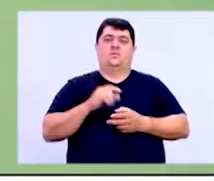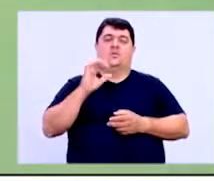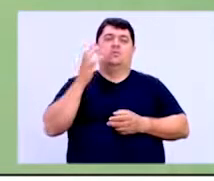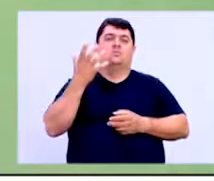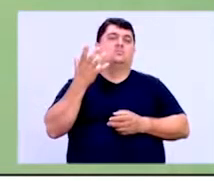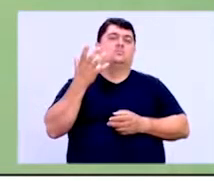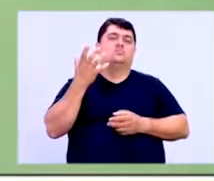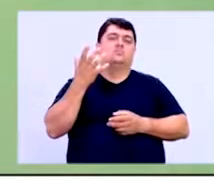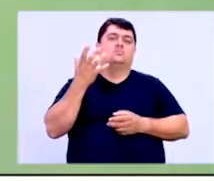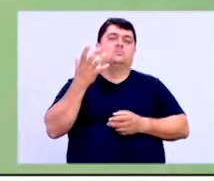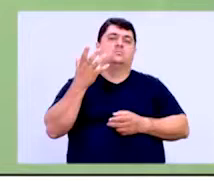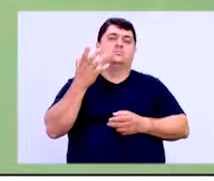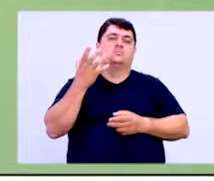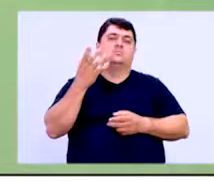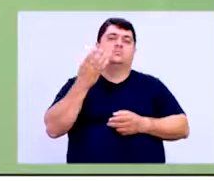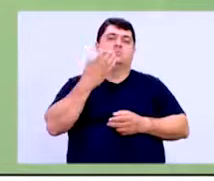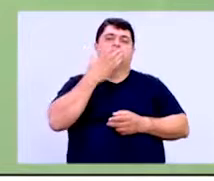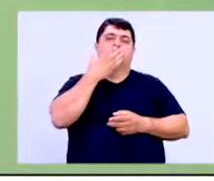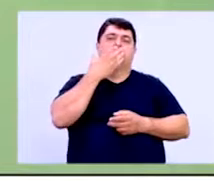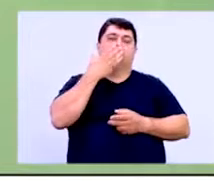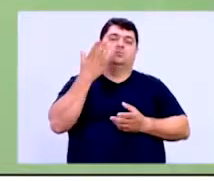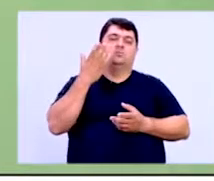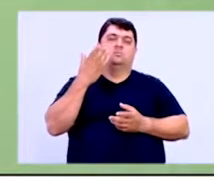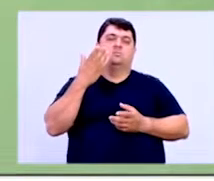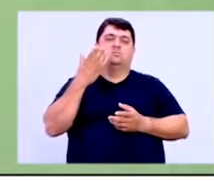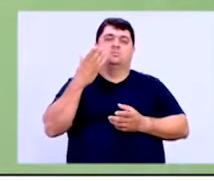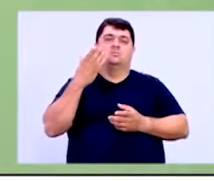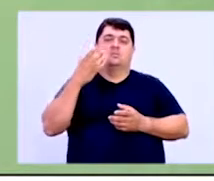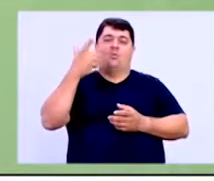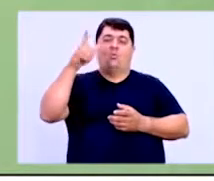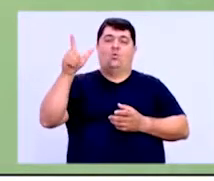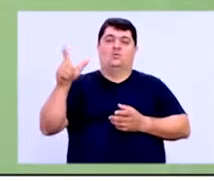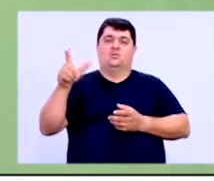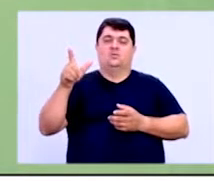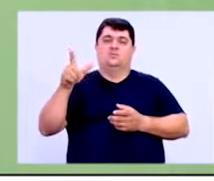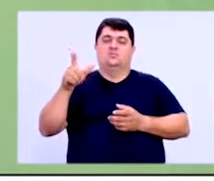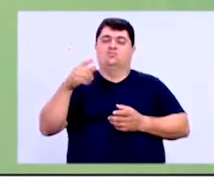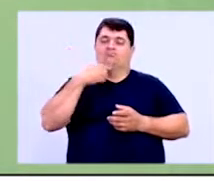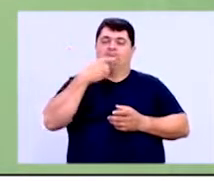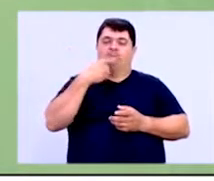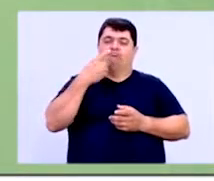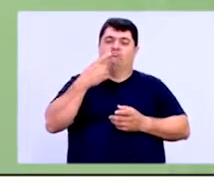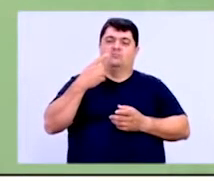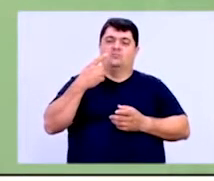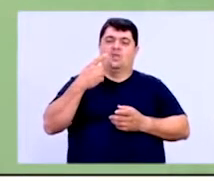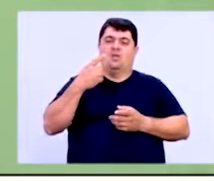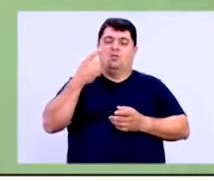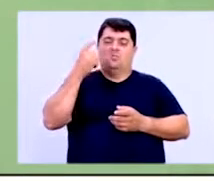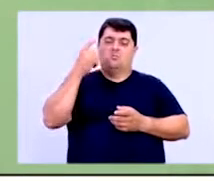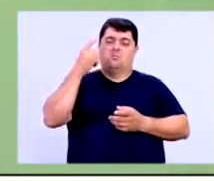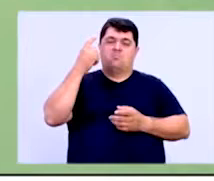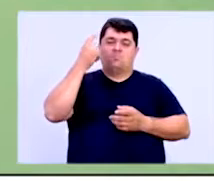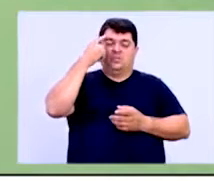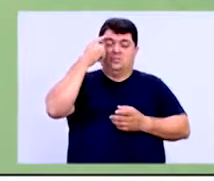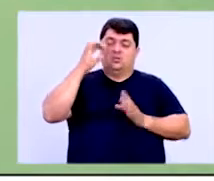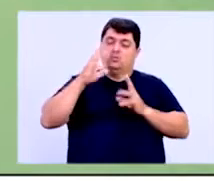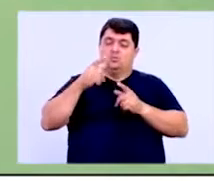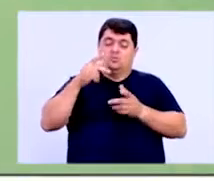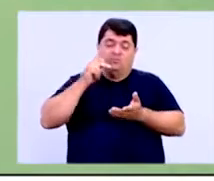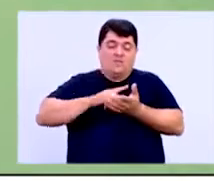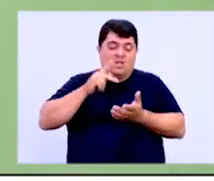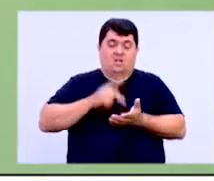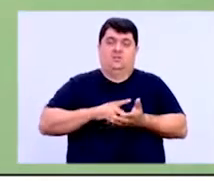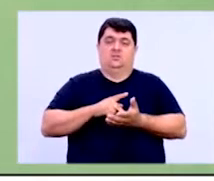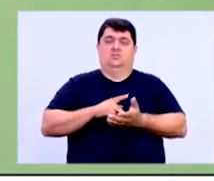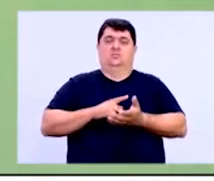acontece no método baseado no concorrente? Ele deixa de considerar informações importantes, as relacionadas aos reais gastos